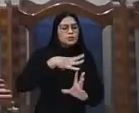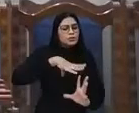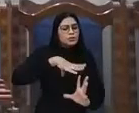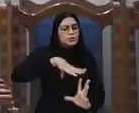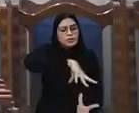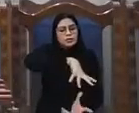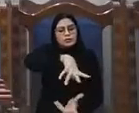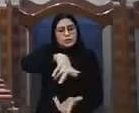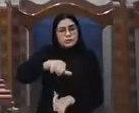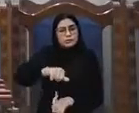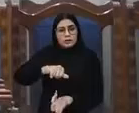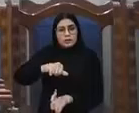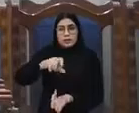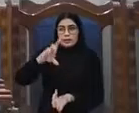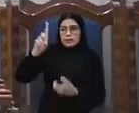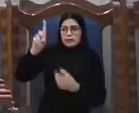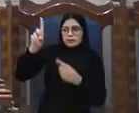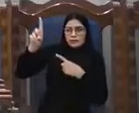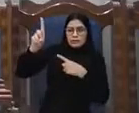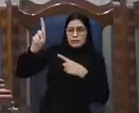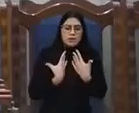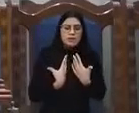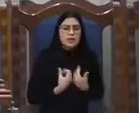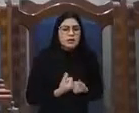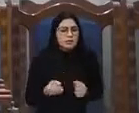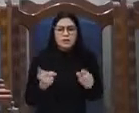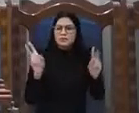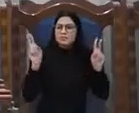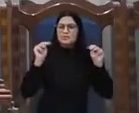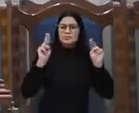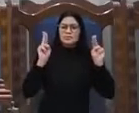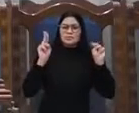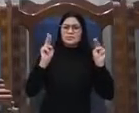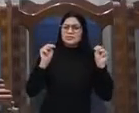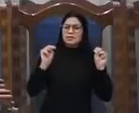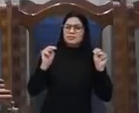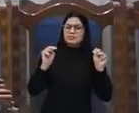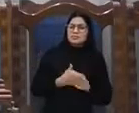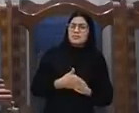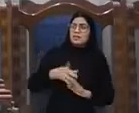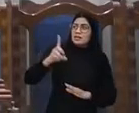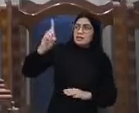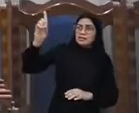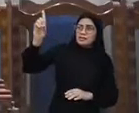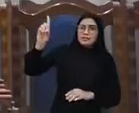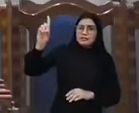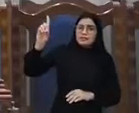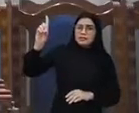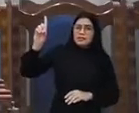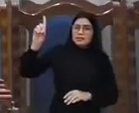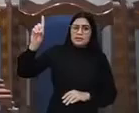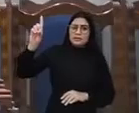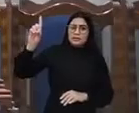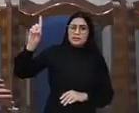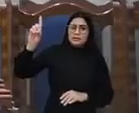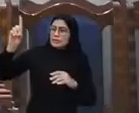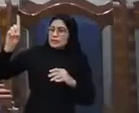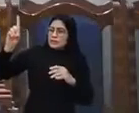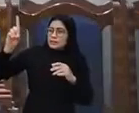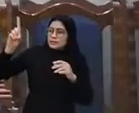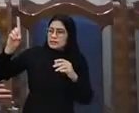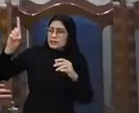da terra, ele nem se cansa, nem se fatiga, é inescrutável o